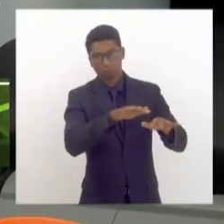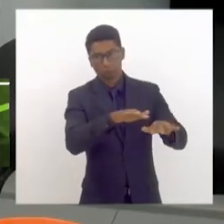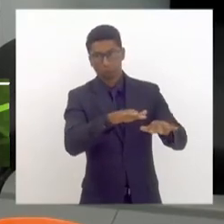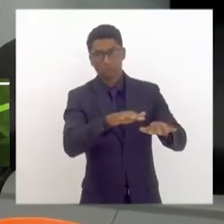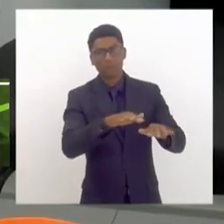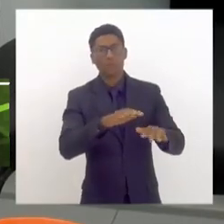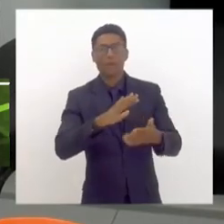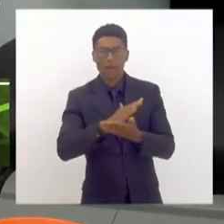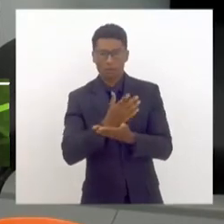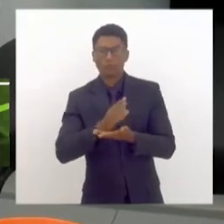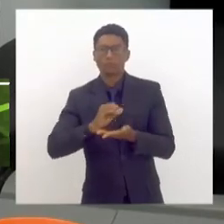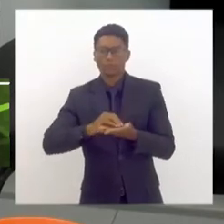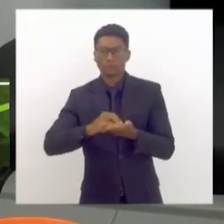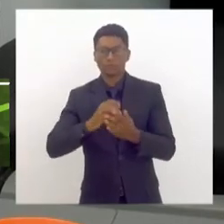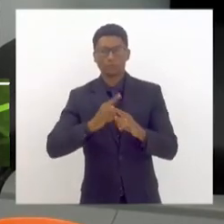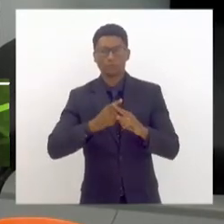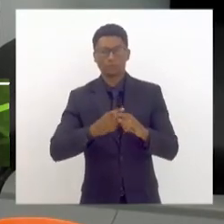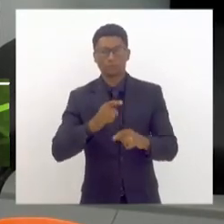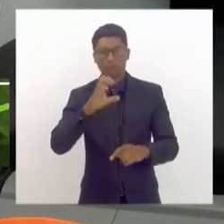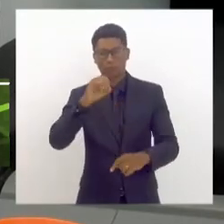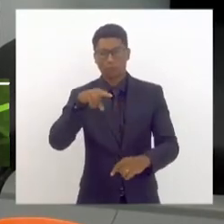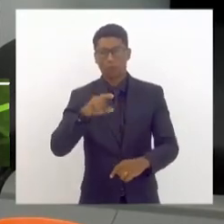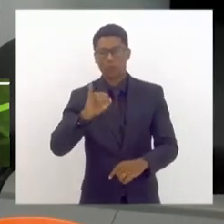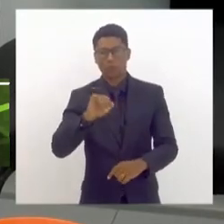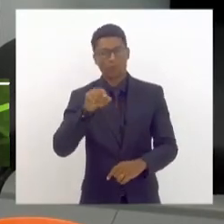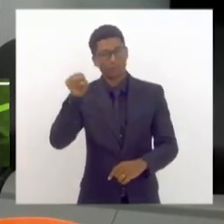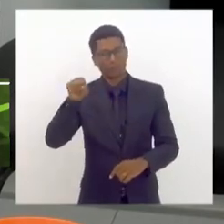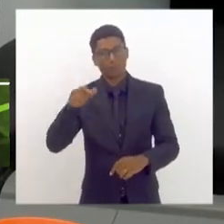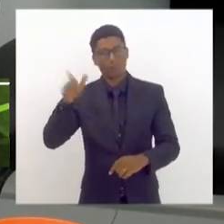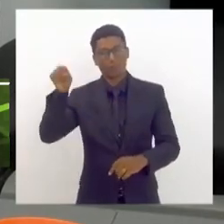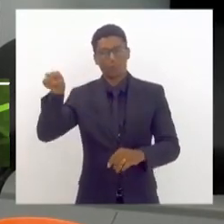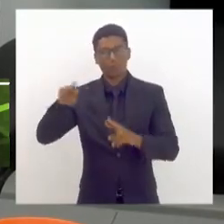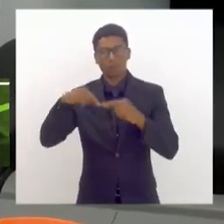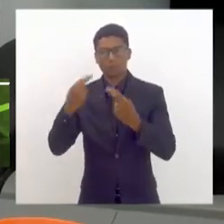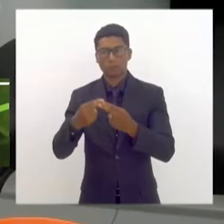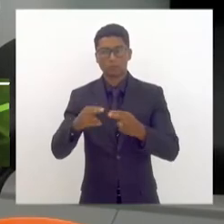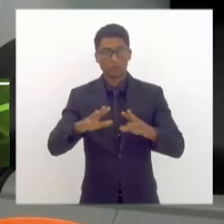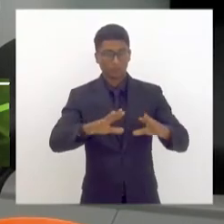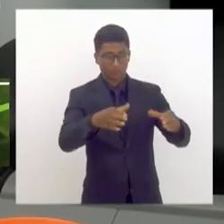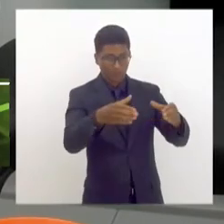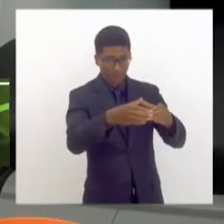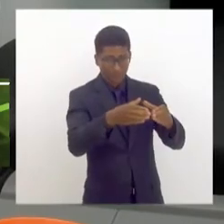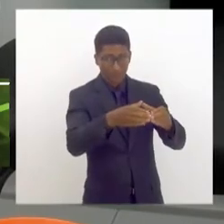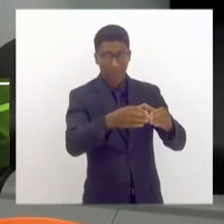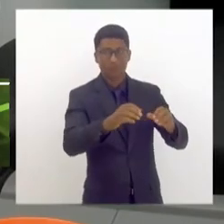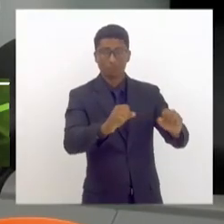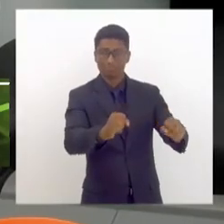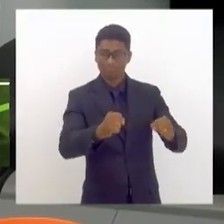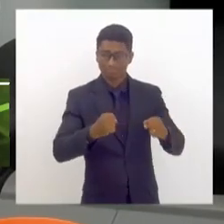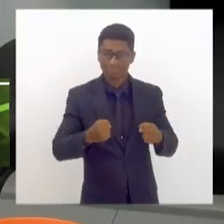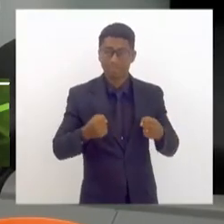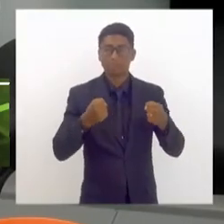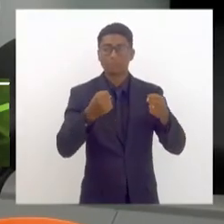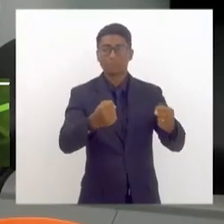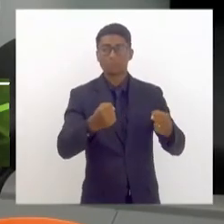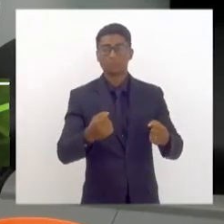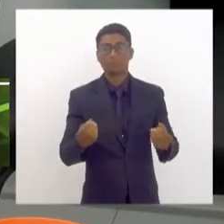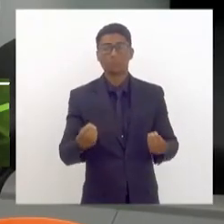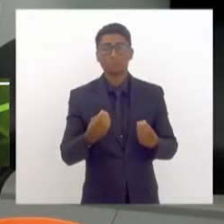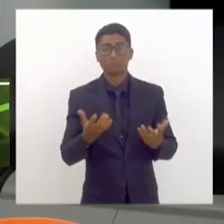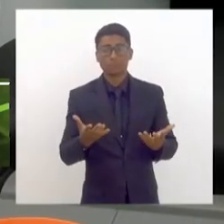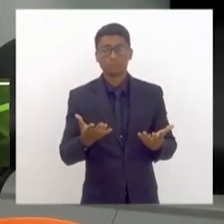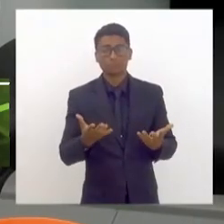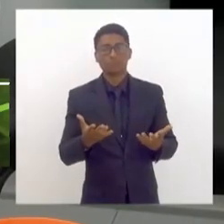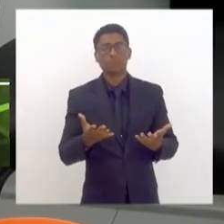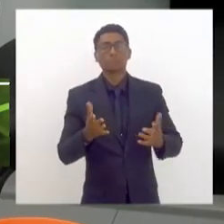CONAI e tem essa coincidência, não é? Mas é uma equipe que tem se desdobrado sobremaneira para conseguir dar conta de um trabalho